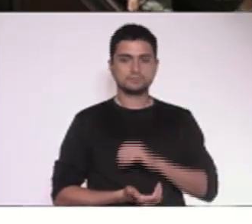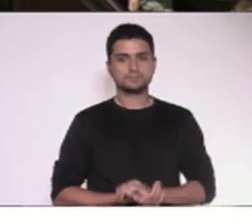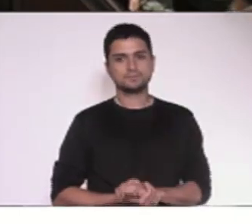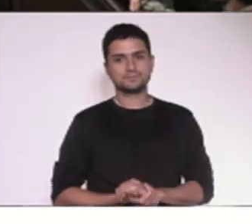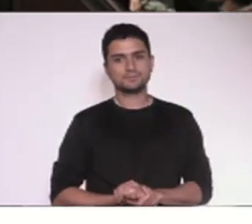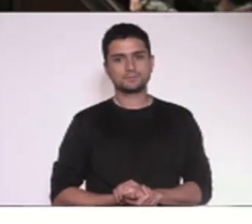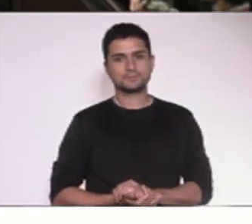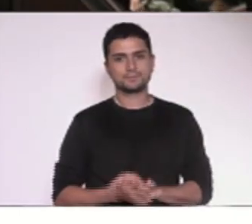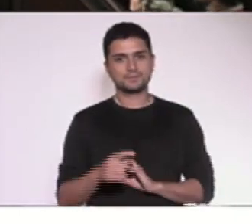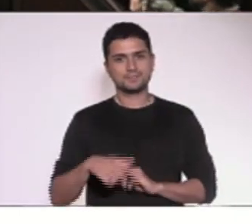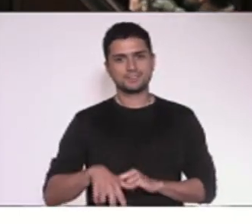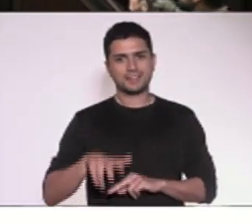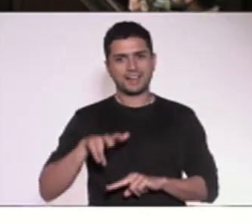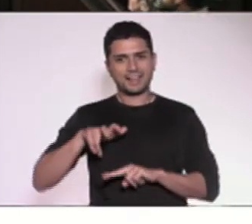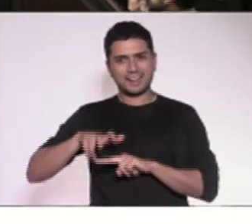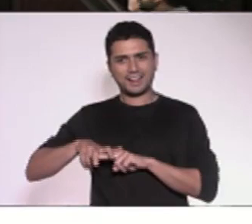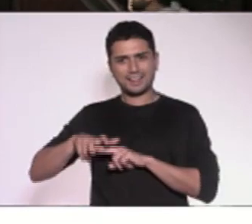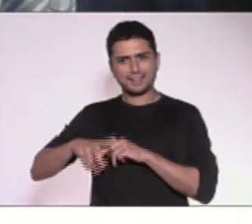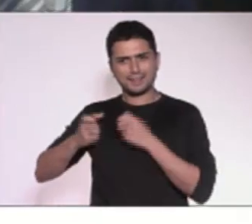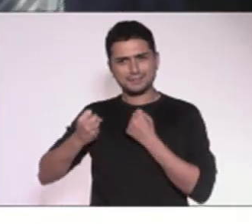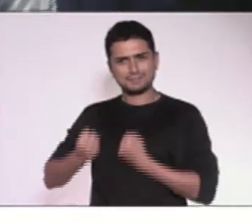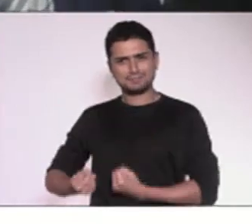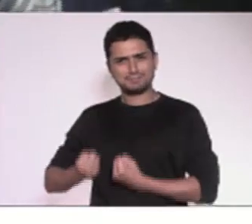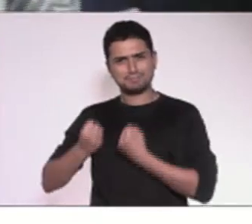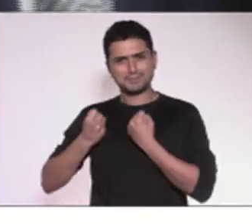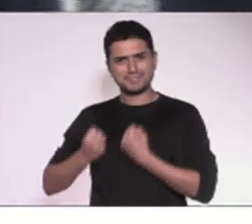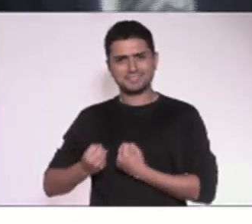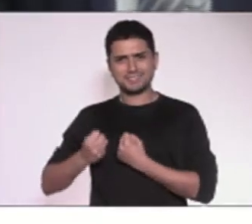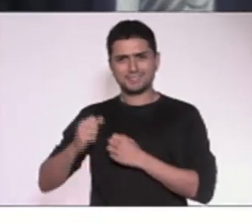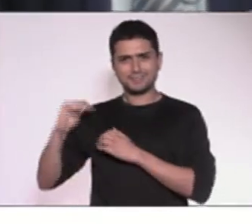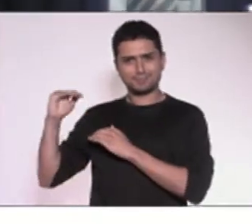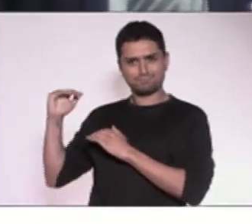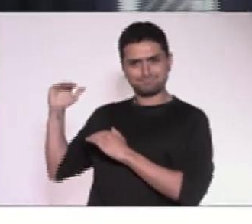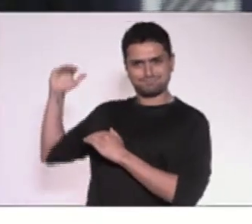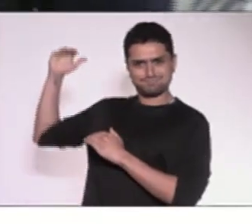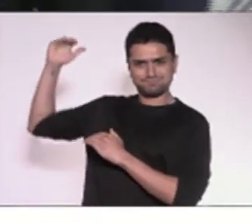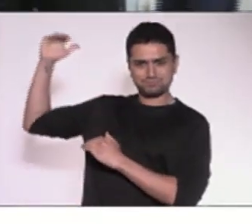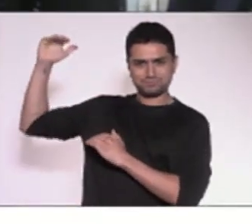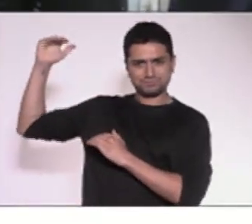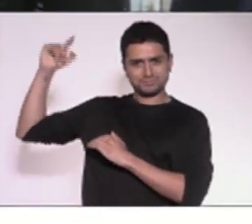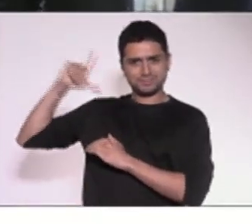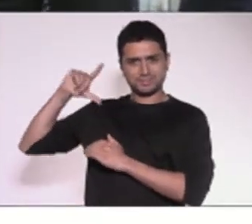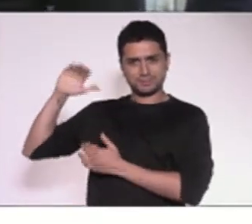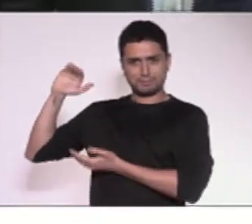Essa cadeira é pesada pra caramba, mas aí fica um amigo aqui empurrando.